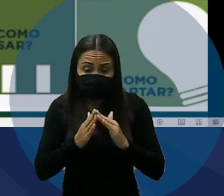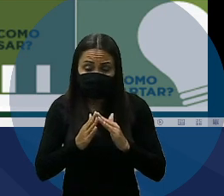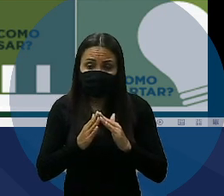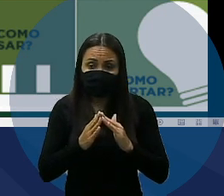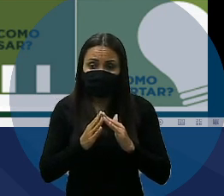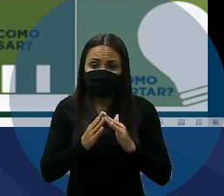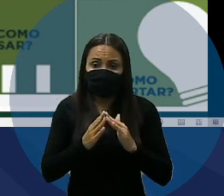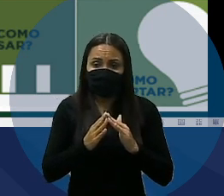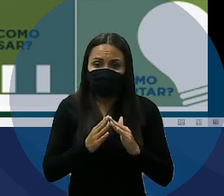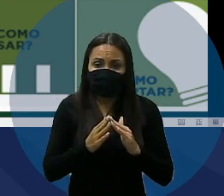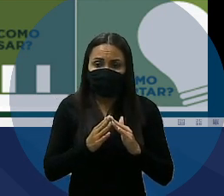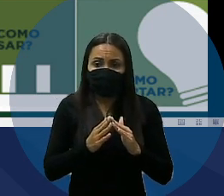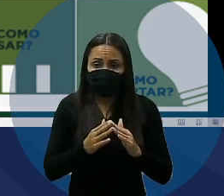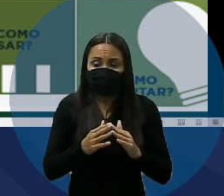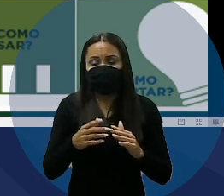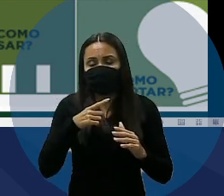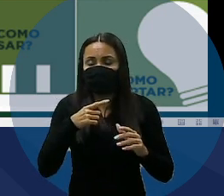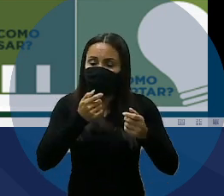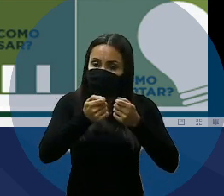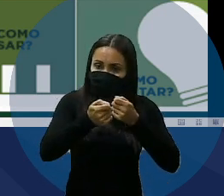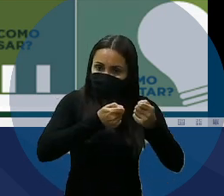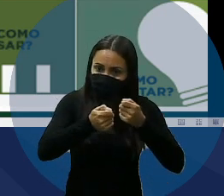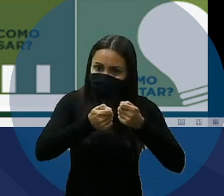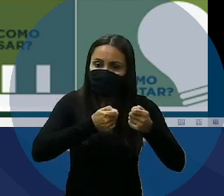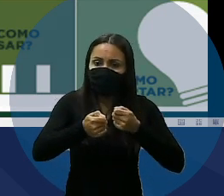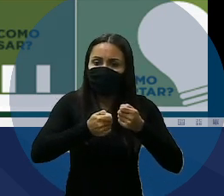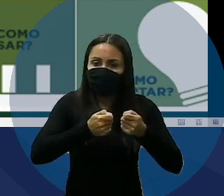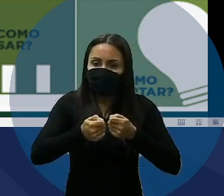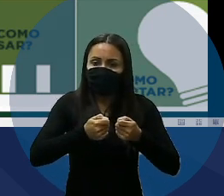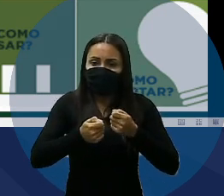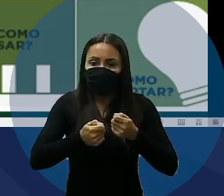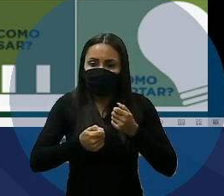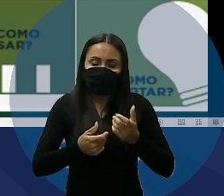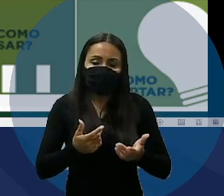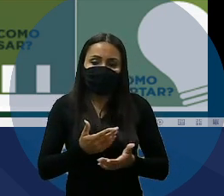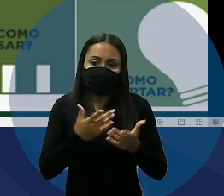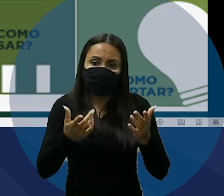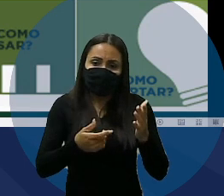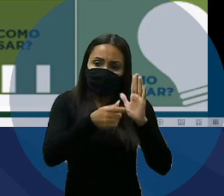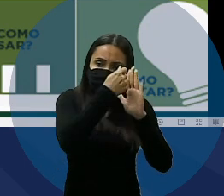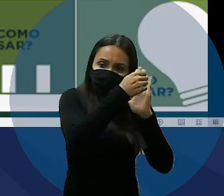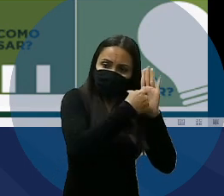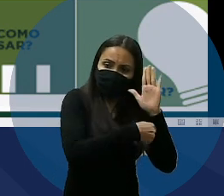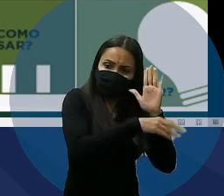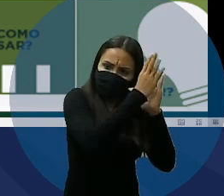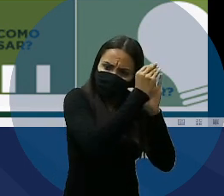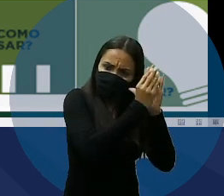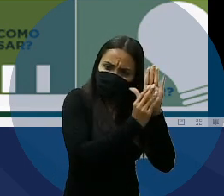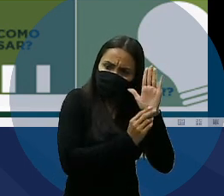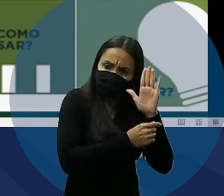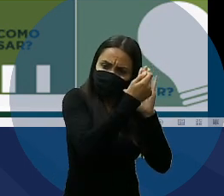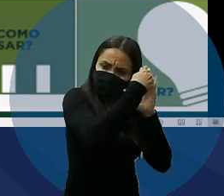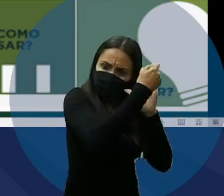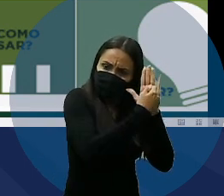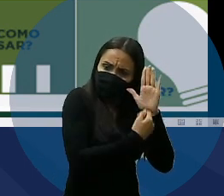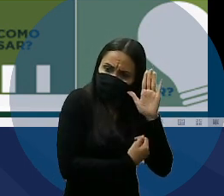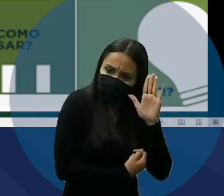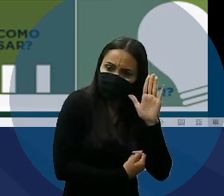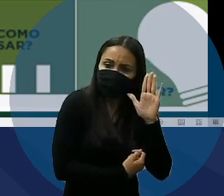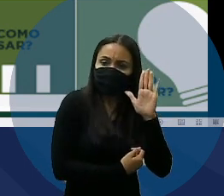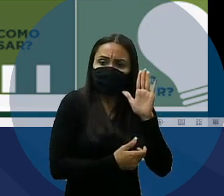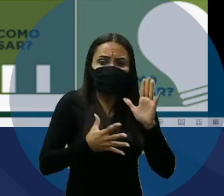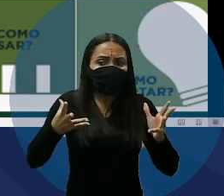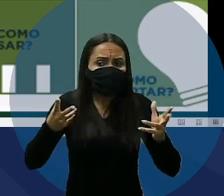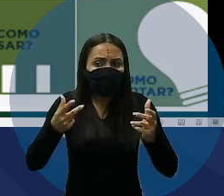Ter um controle, anotar numa planilha ou numa agenda tudo que se gasta, primeiramente, o valor que